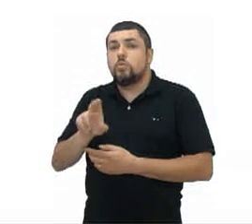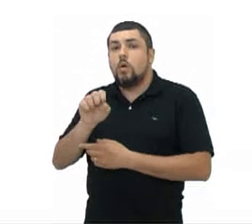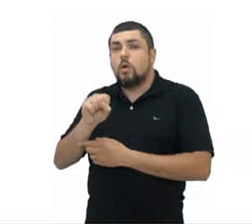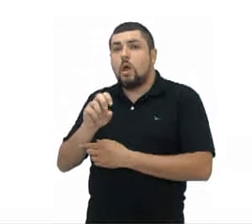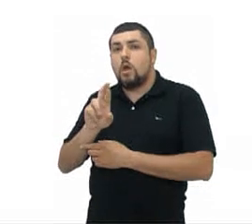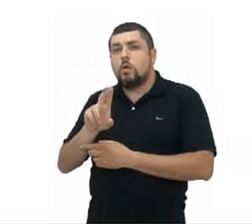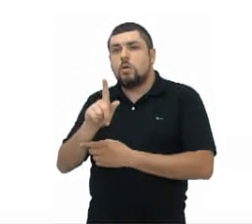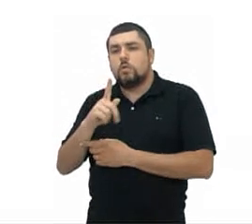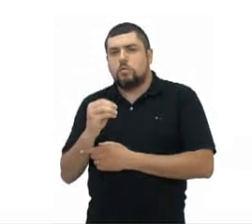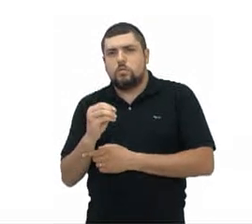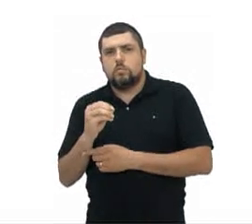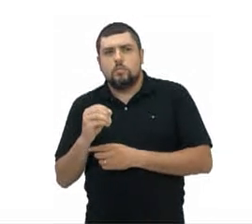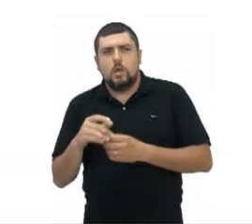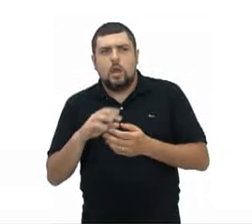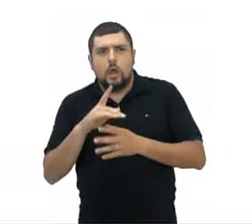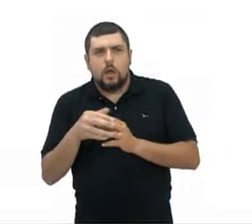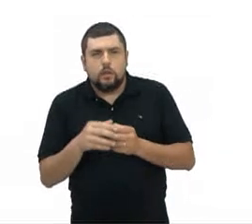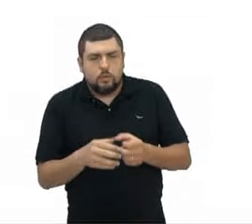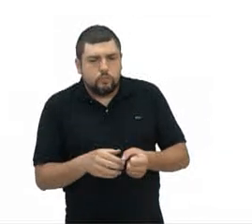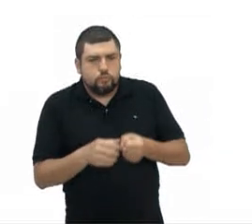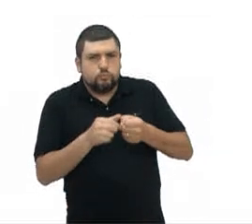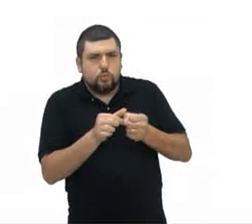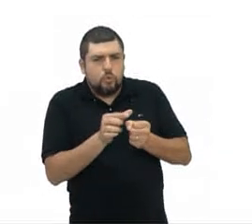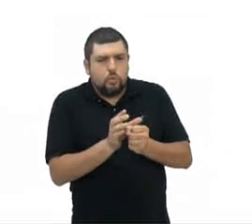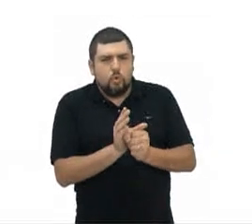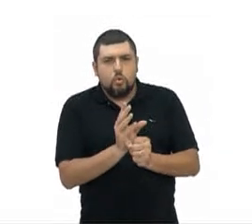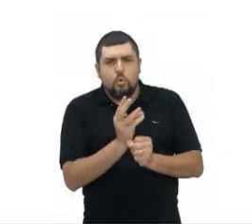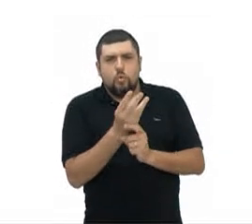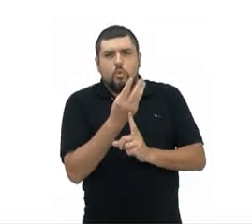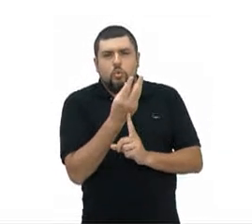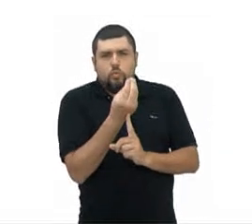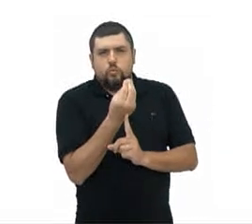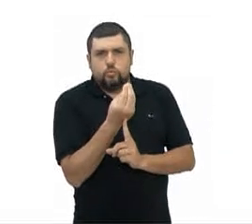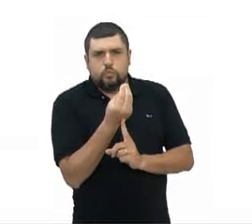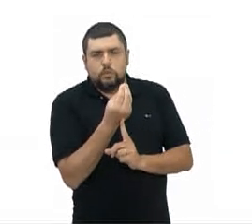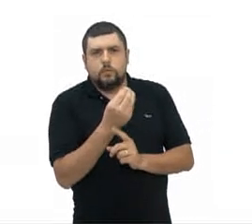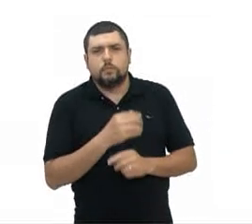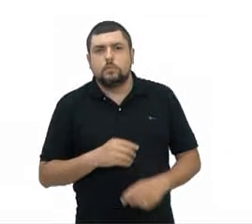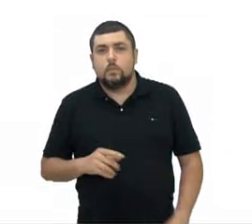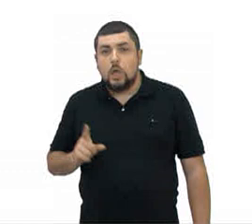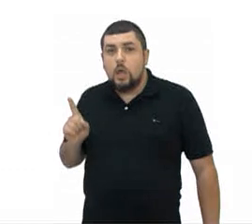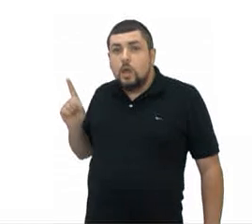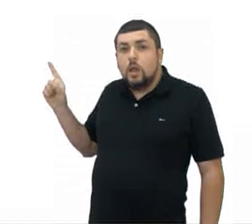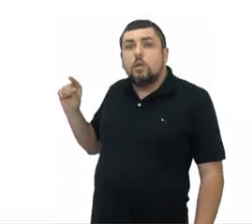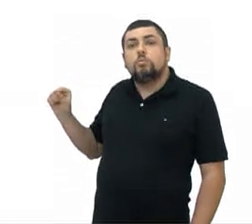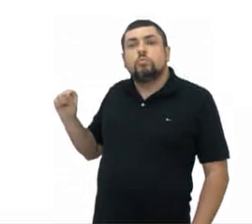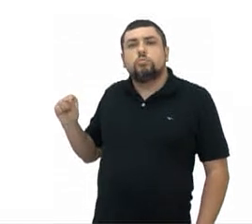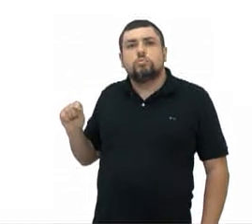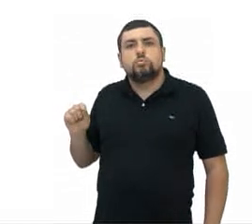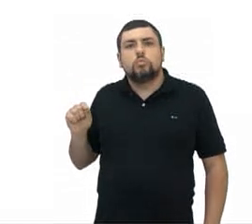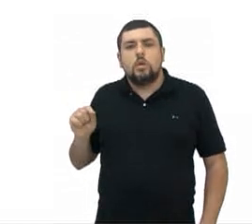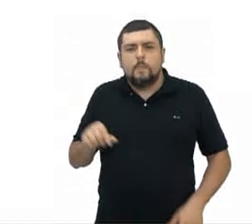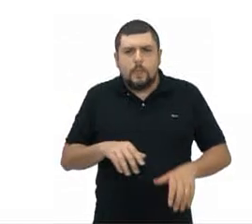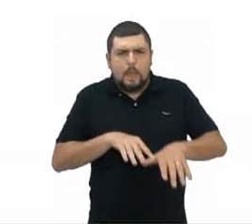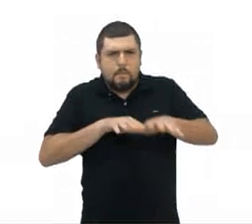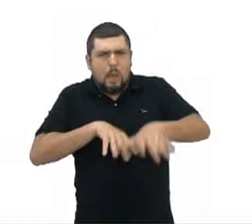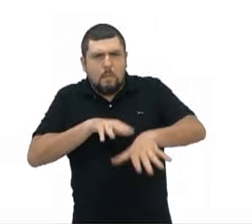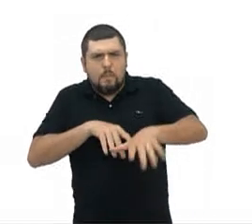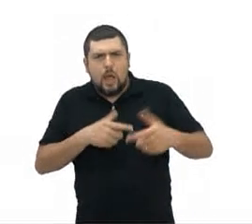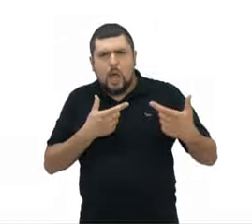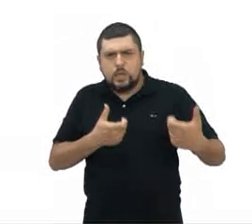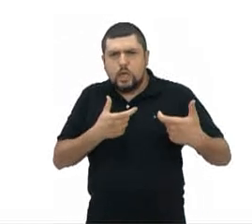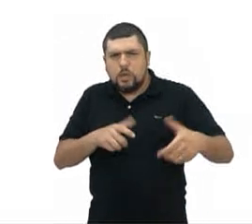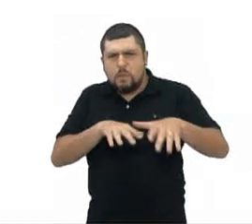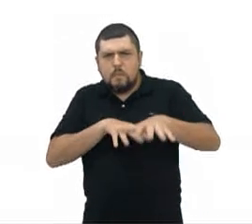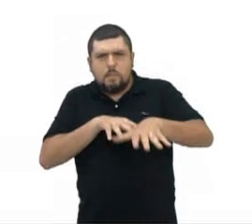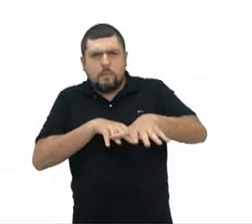né, um feixe do grão, dos grãos, dos cereais de sorgo. Ele é um deus da guerra, né, é uma divindade